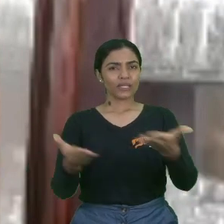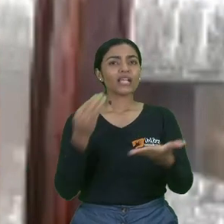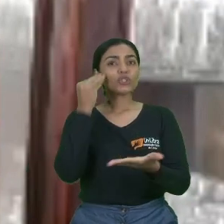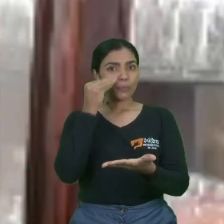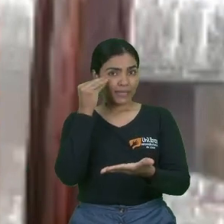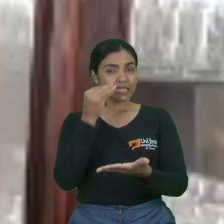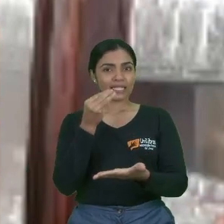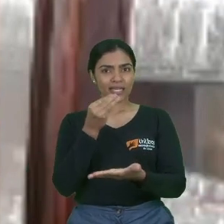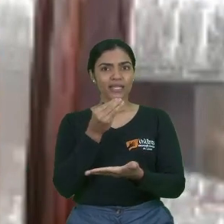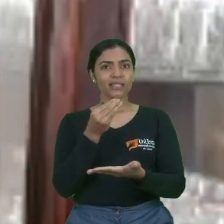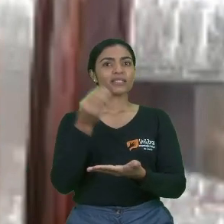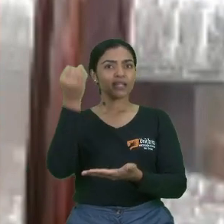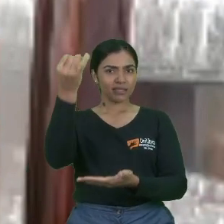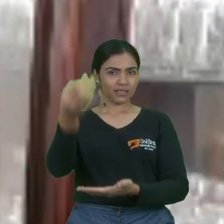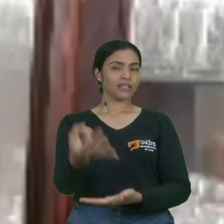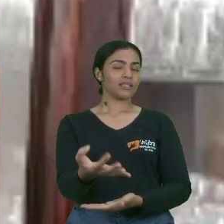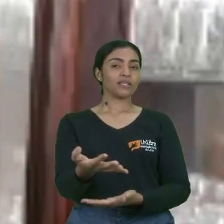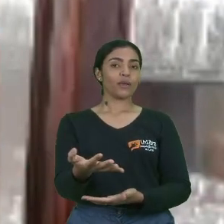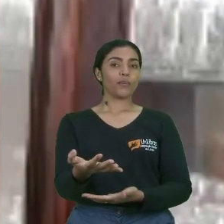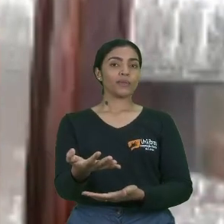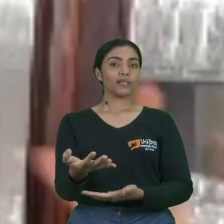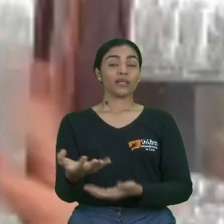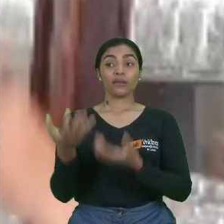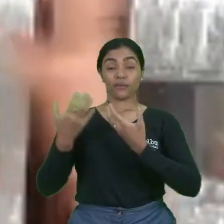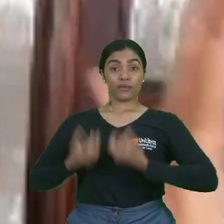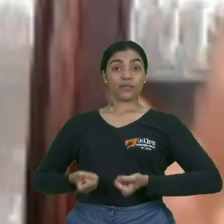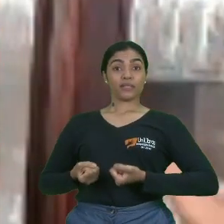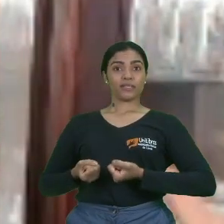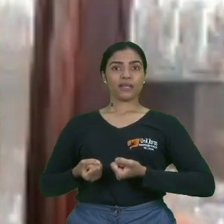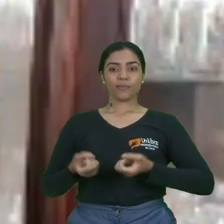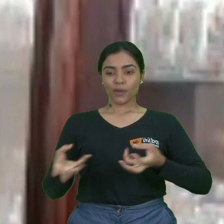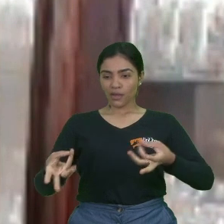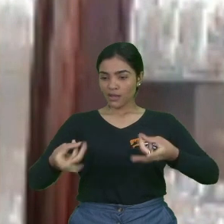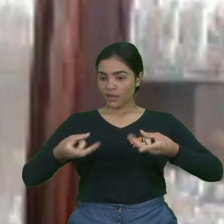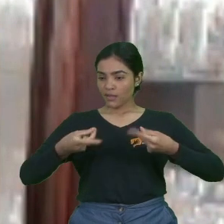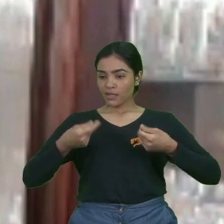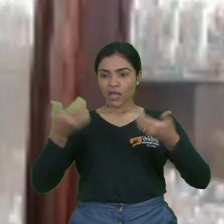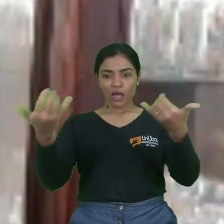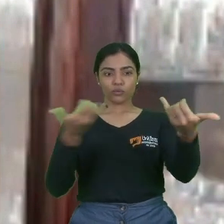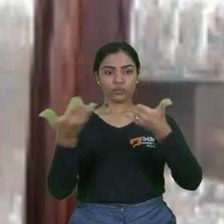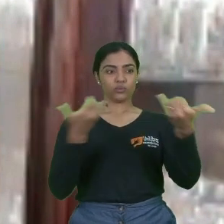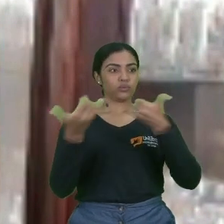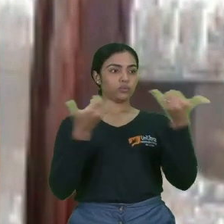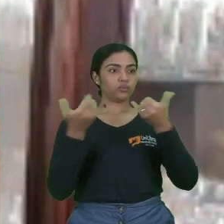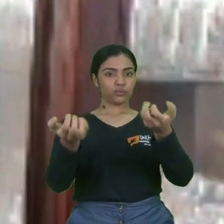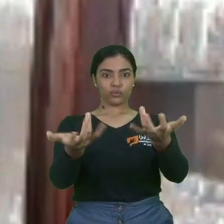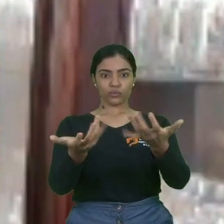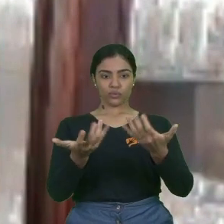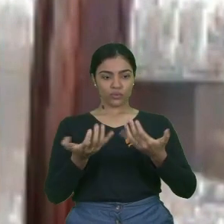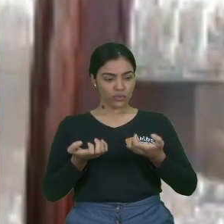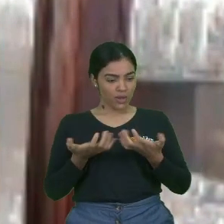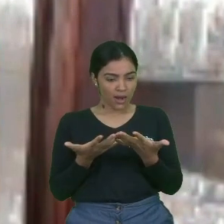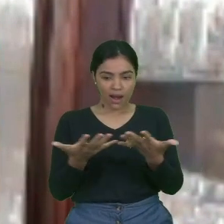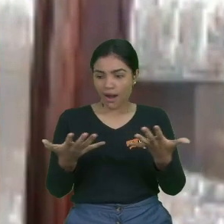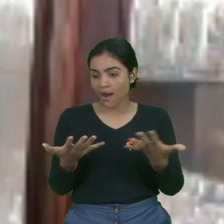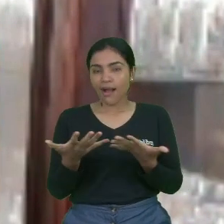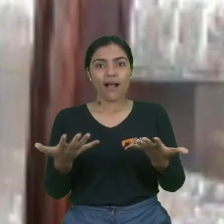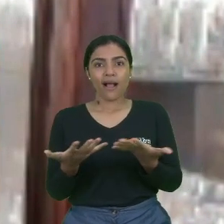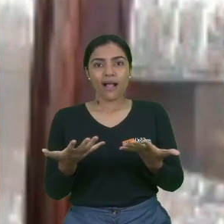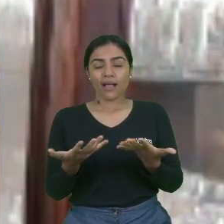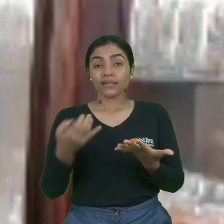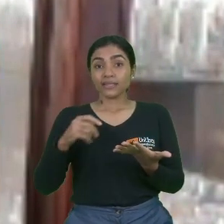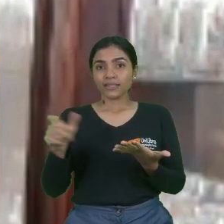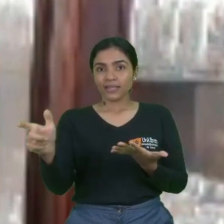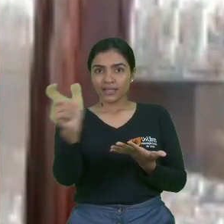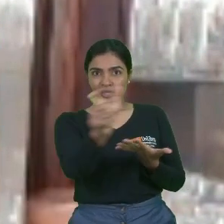relatei em síntese a gente não gostei e quiser entrar